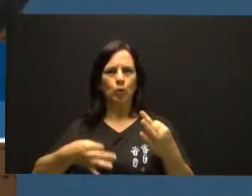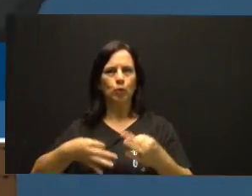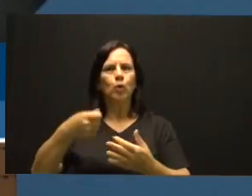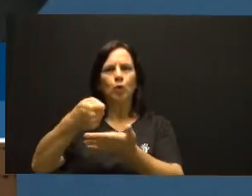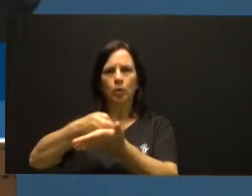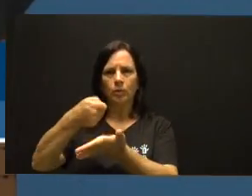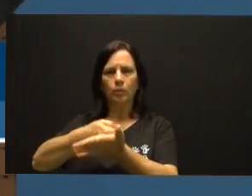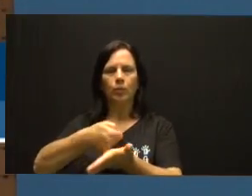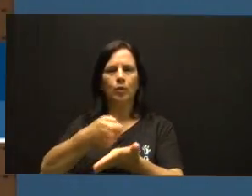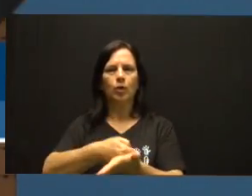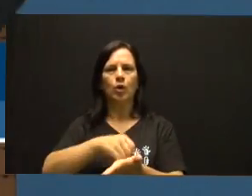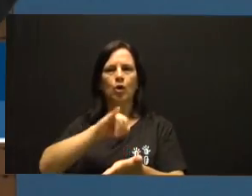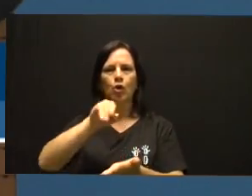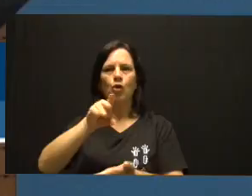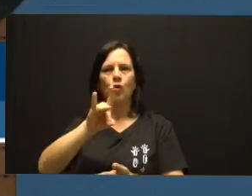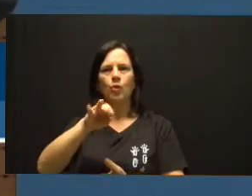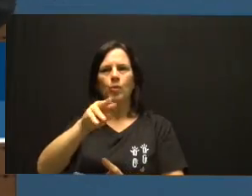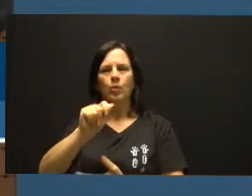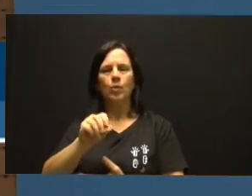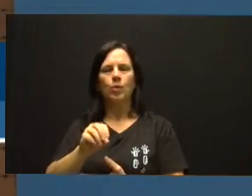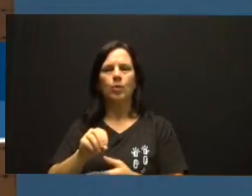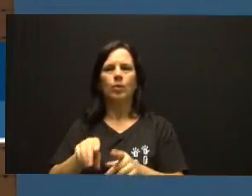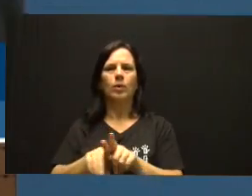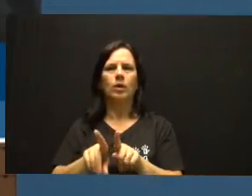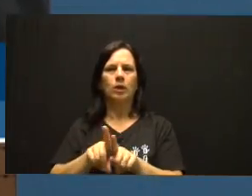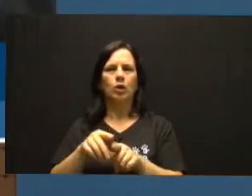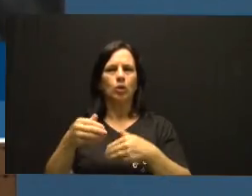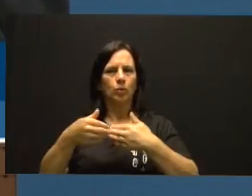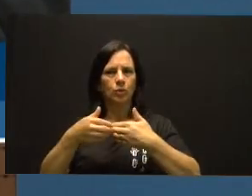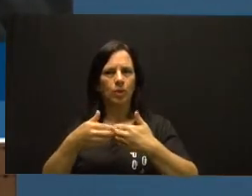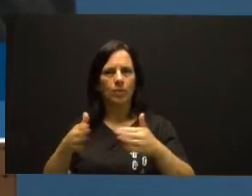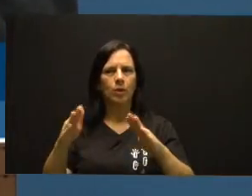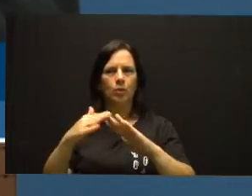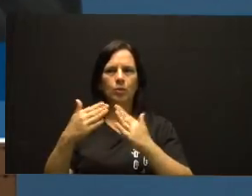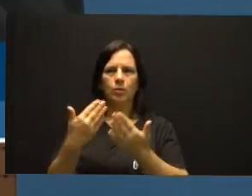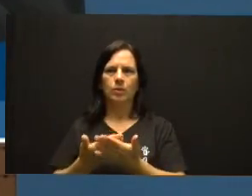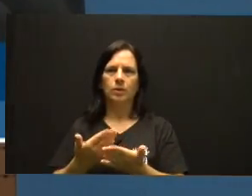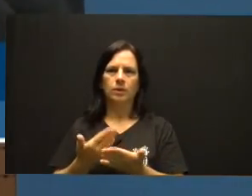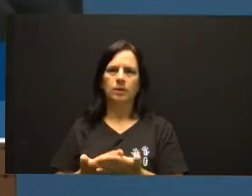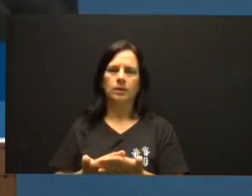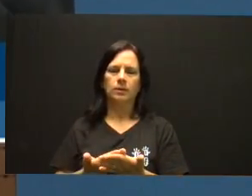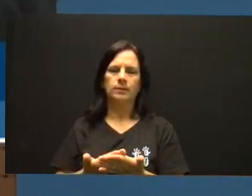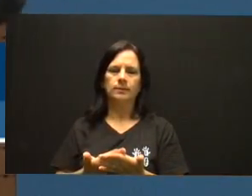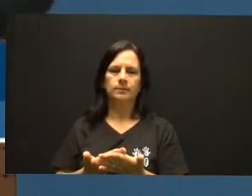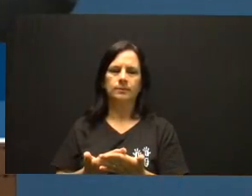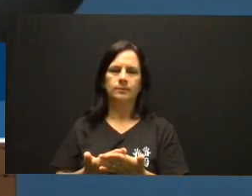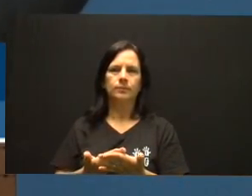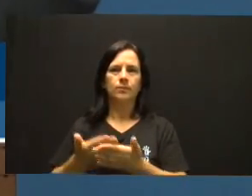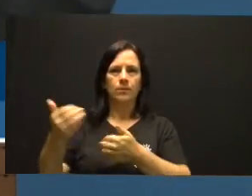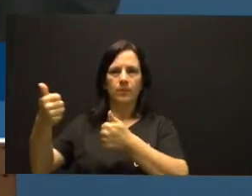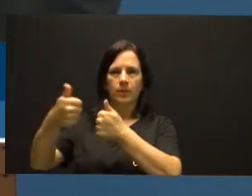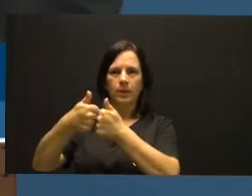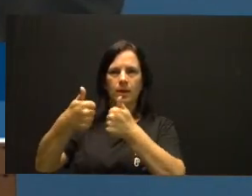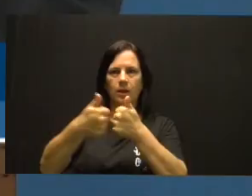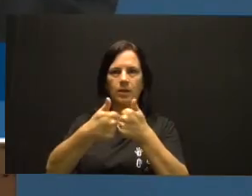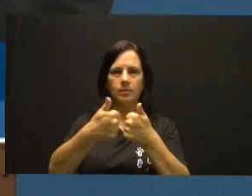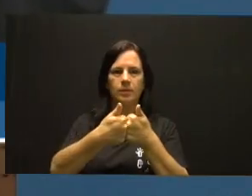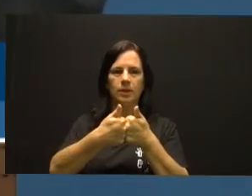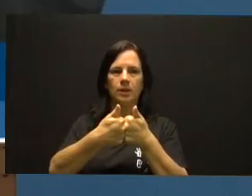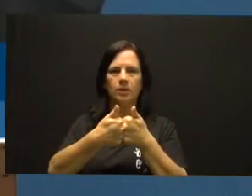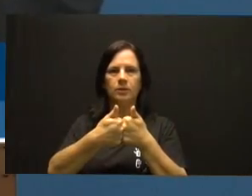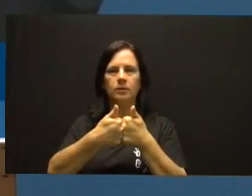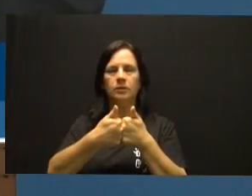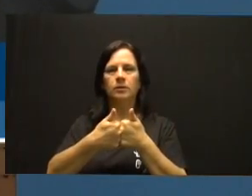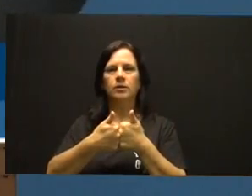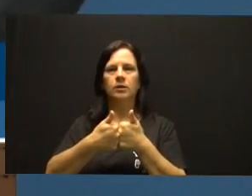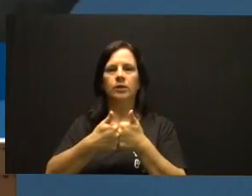pune, que é o poder judiciário, e nós logramos êxito, eles reabriram a creche Sofia Zarzul, né, que é próximo a esse